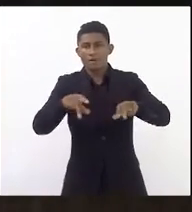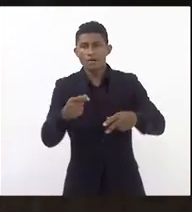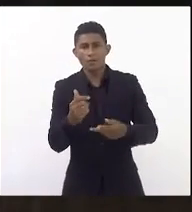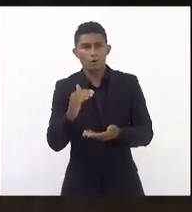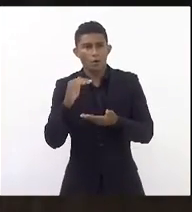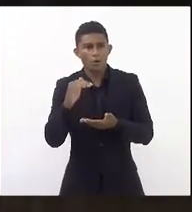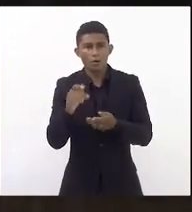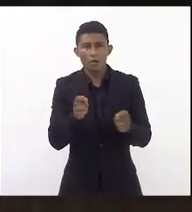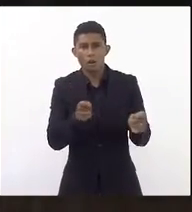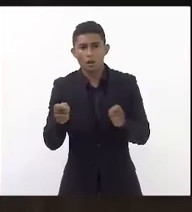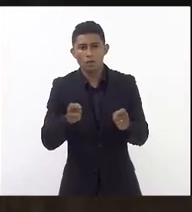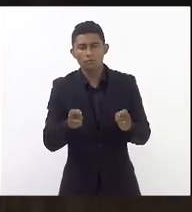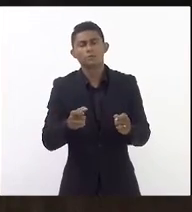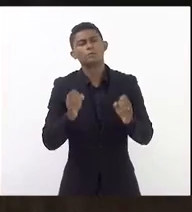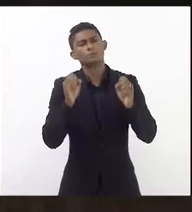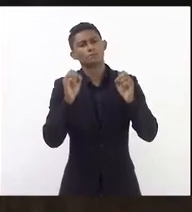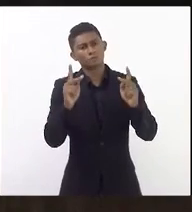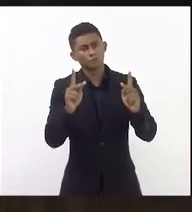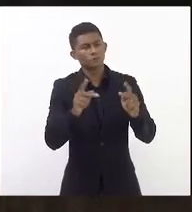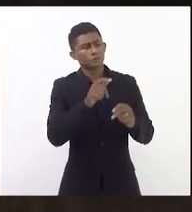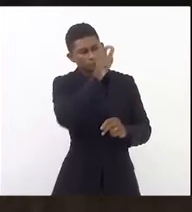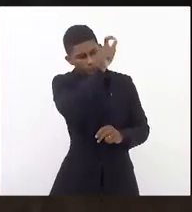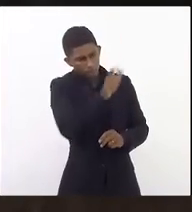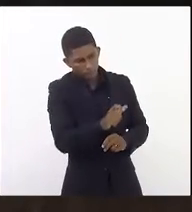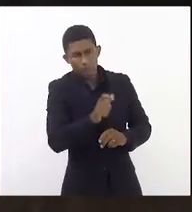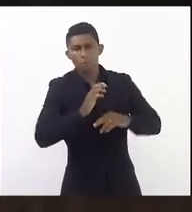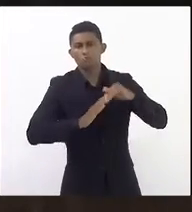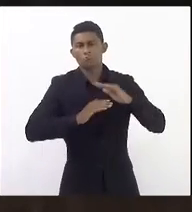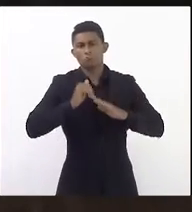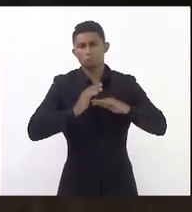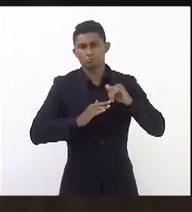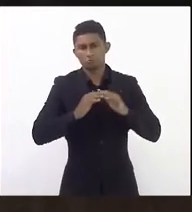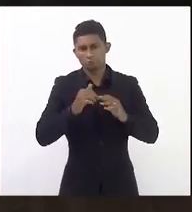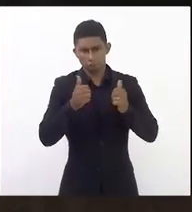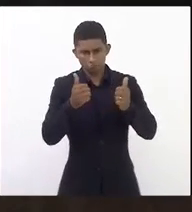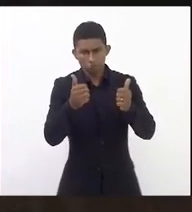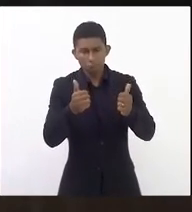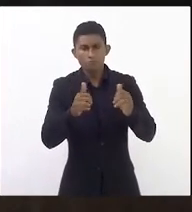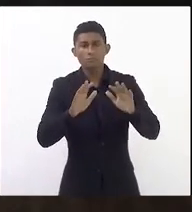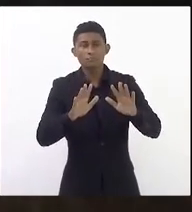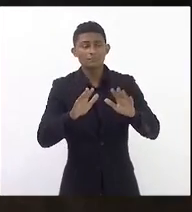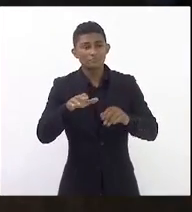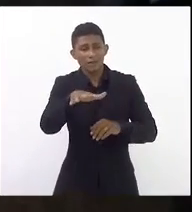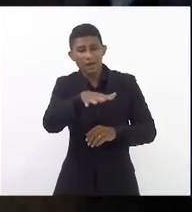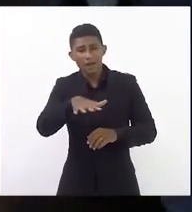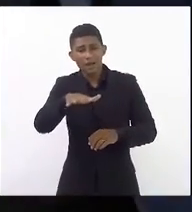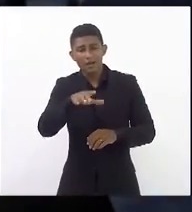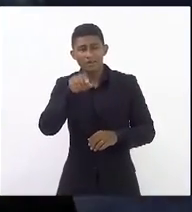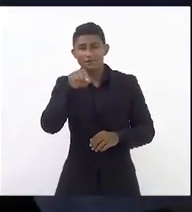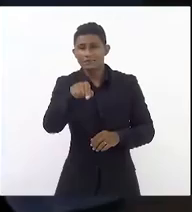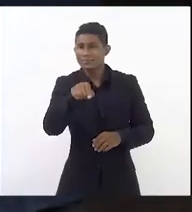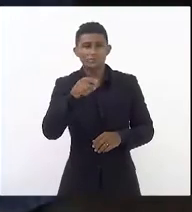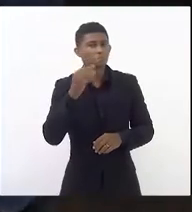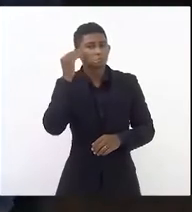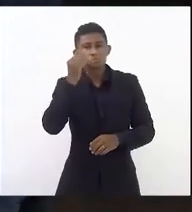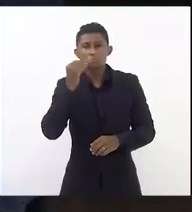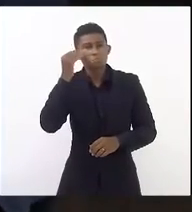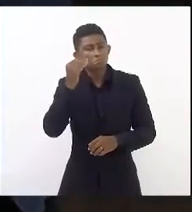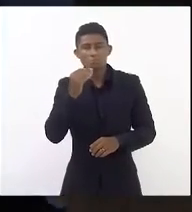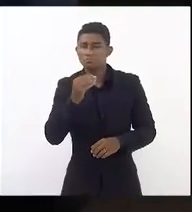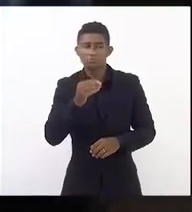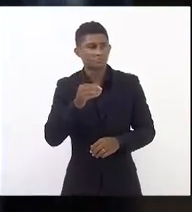trata-se, sim, de uma pessoa qualificada, mas que não na área de atuação que a